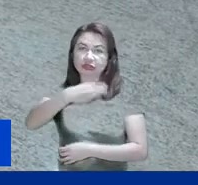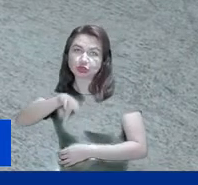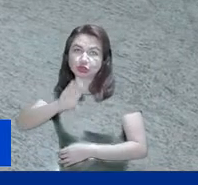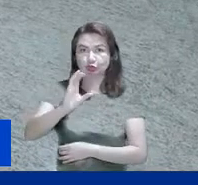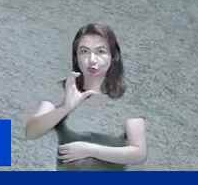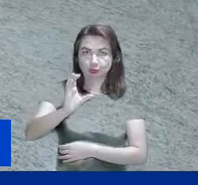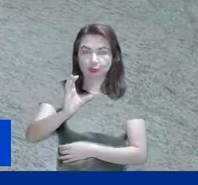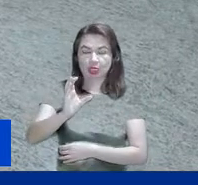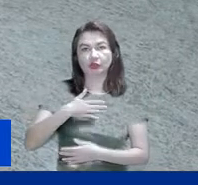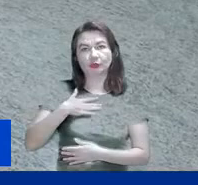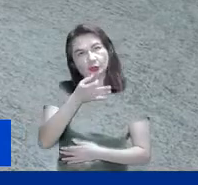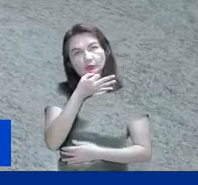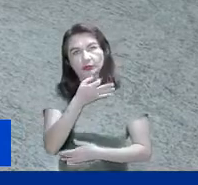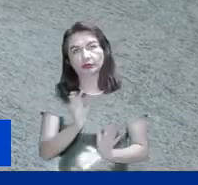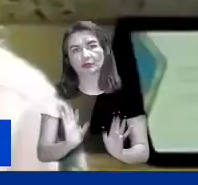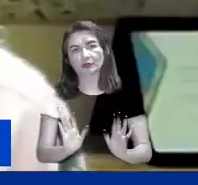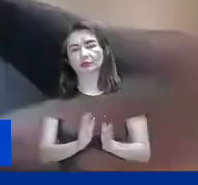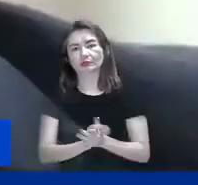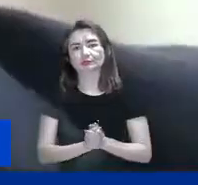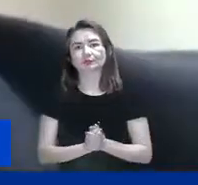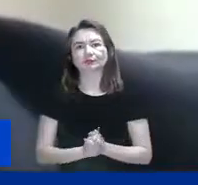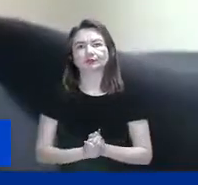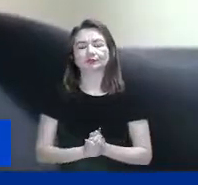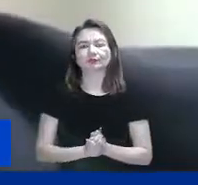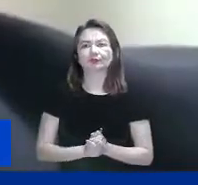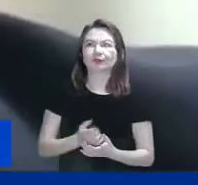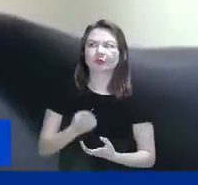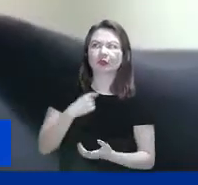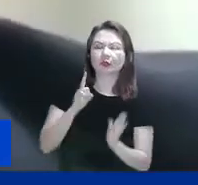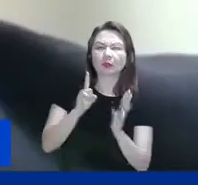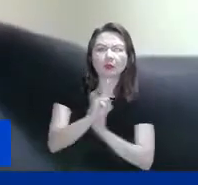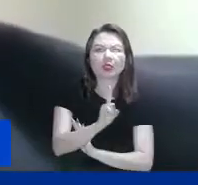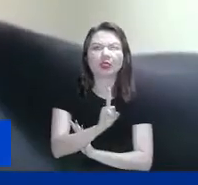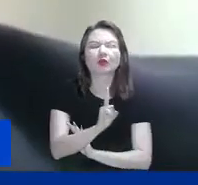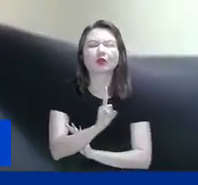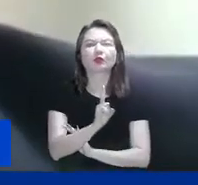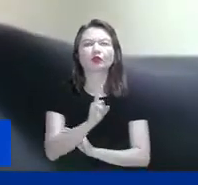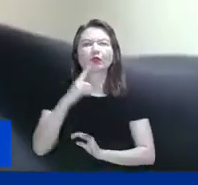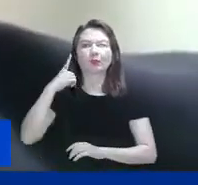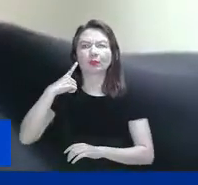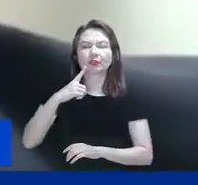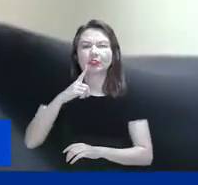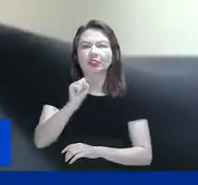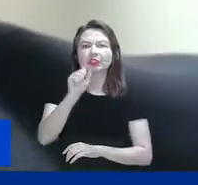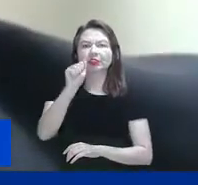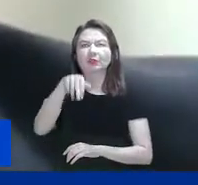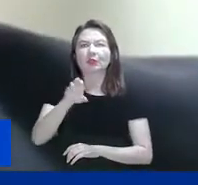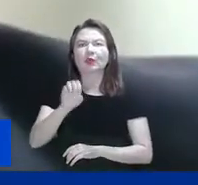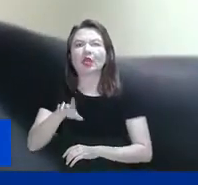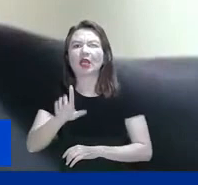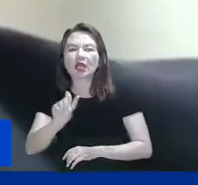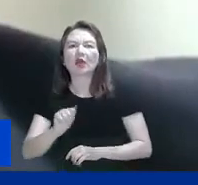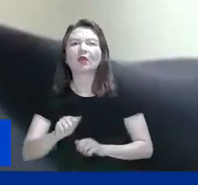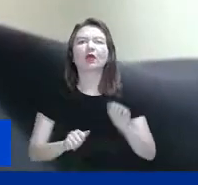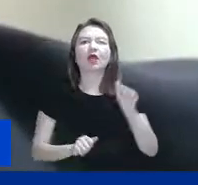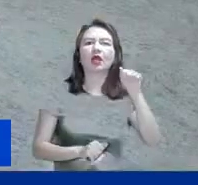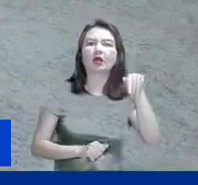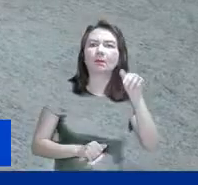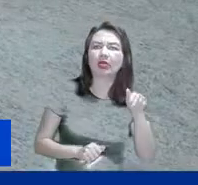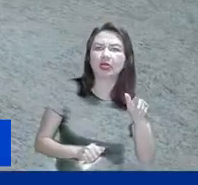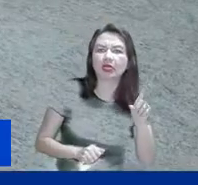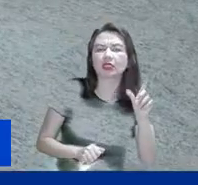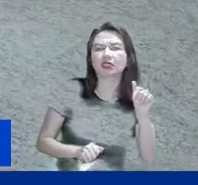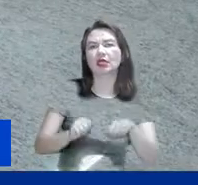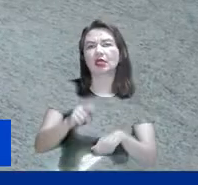15 de sugere, março. 15 de março. Eu indago para o doutor Legal. Samuel Camargo Falavinha e a doutora Amanda. Boa tarde, doutores.